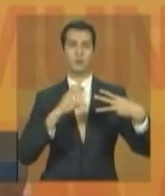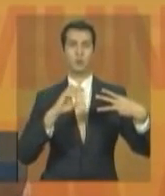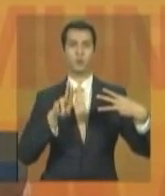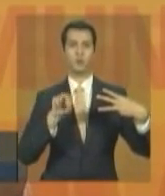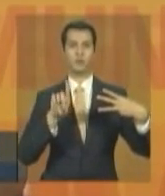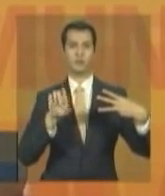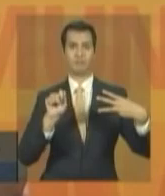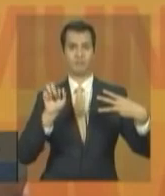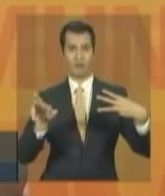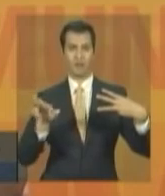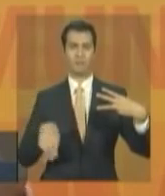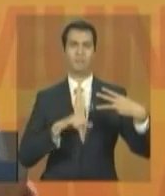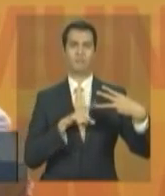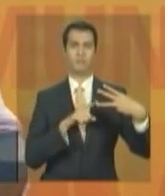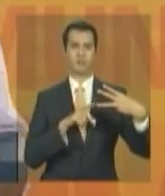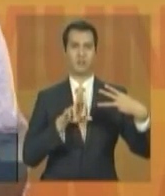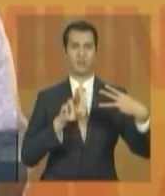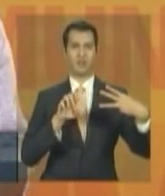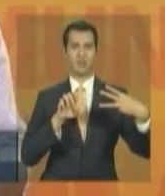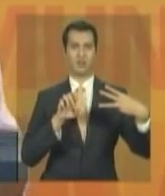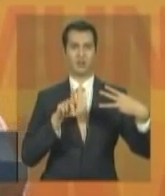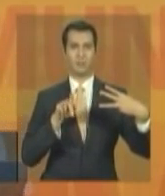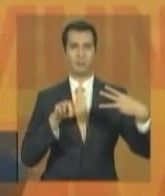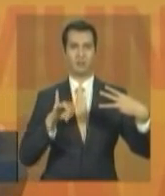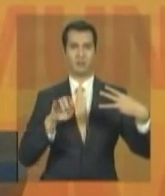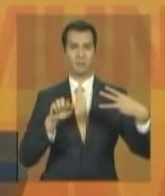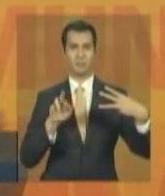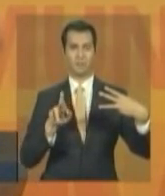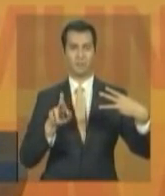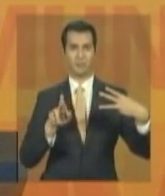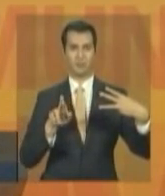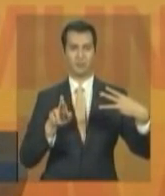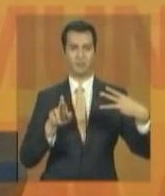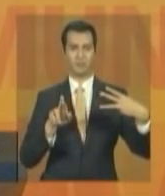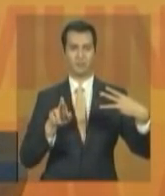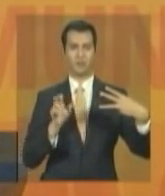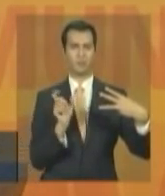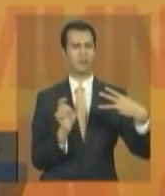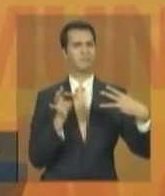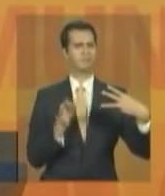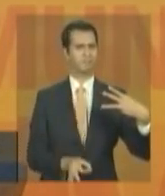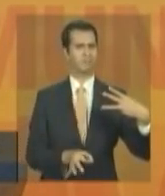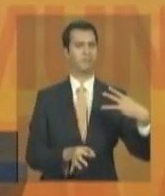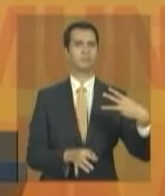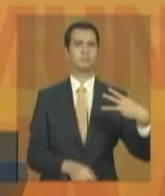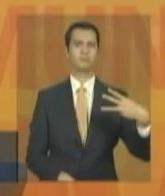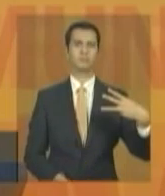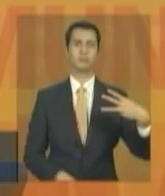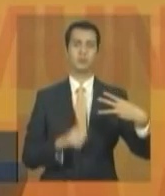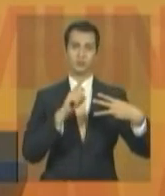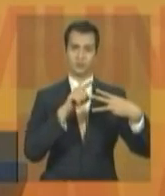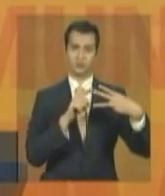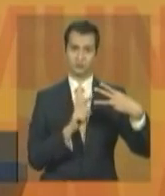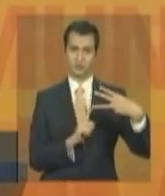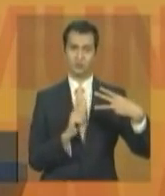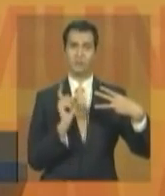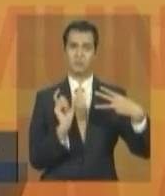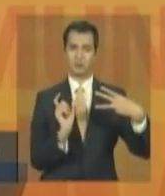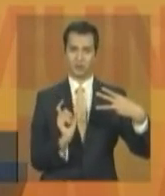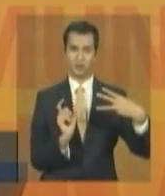cuidar e reprimir, usando uma palavra bem precisa, eles